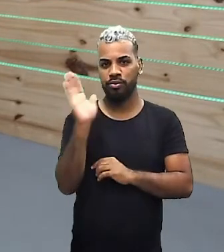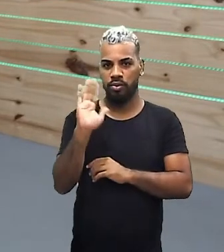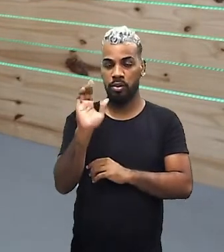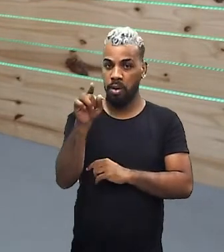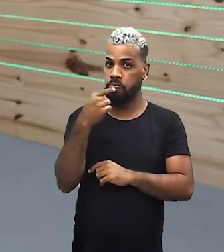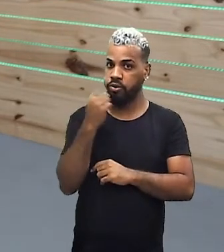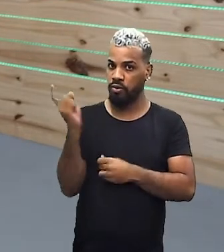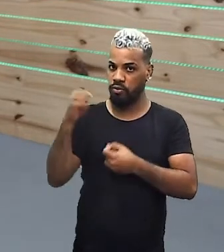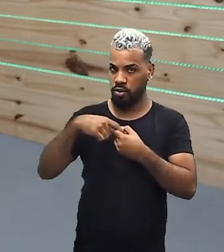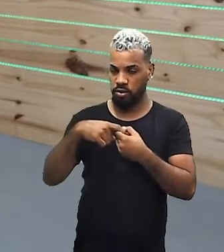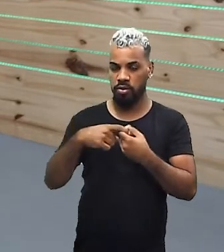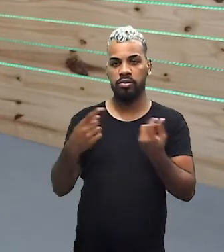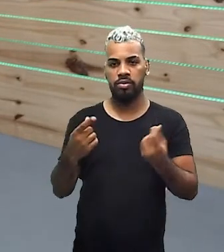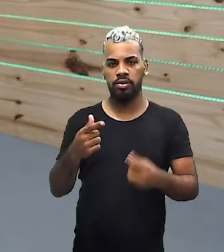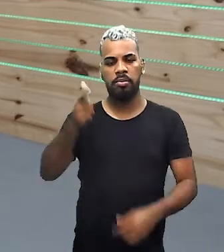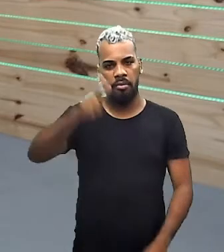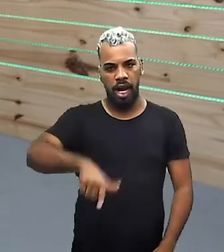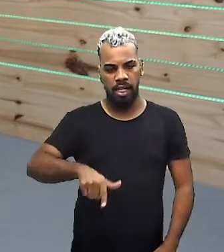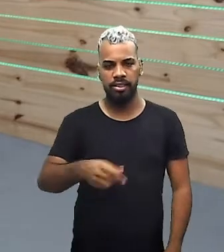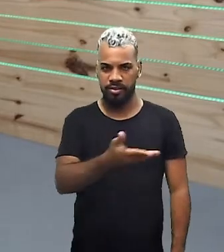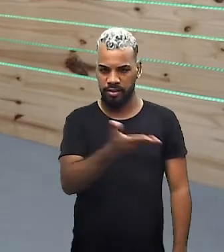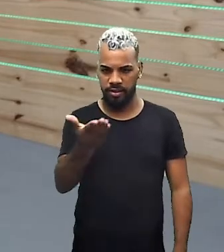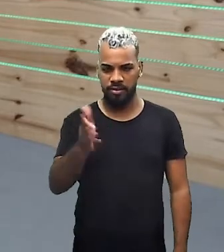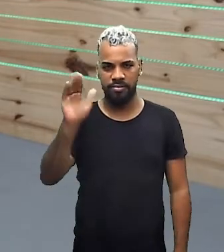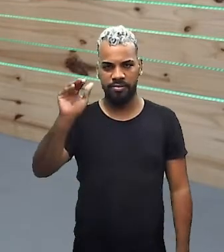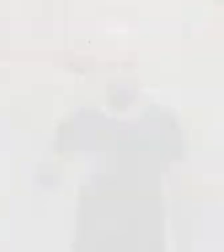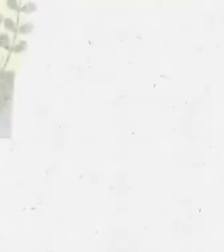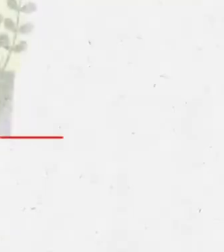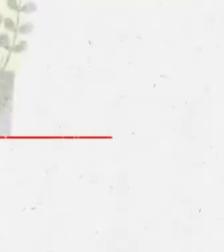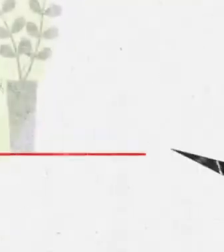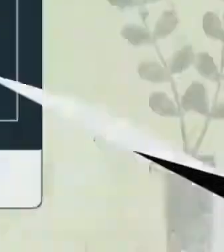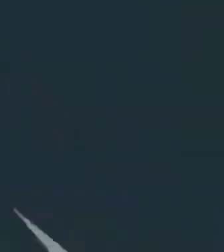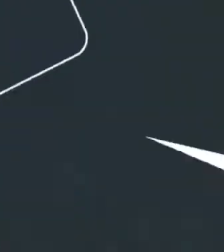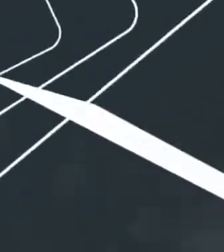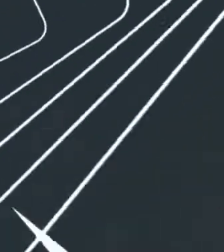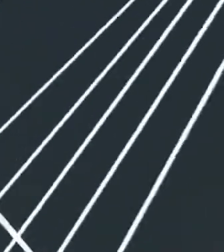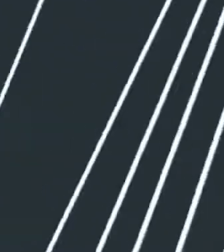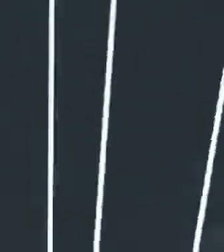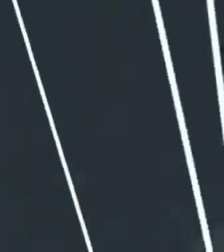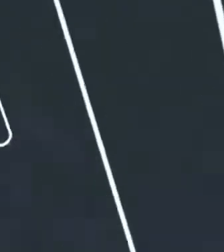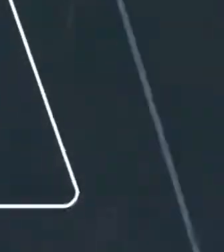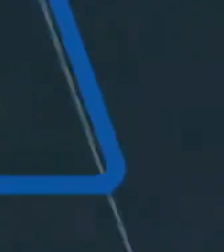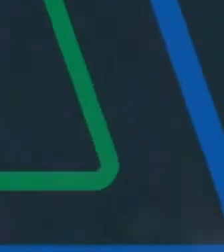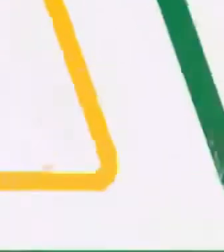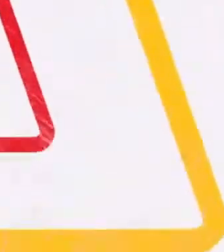daqui a pouco a gente volta com mais uma visão para você. Até lá.